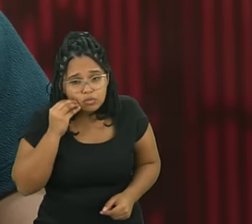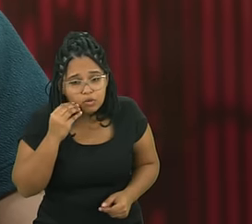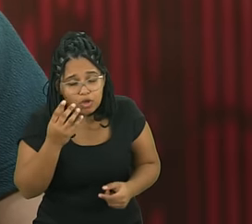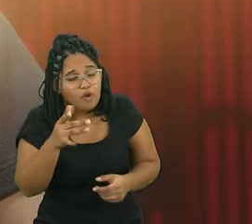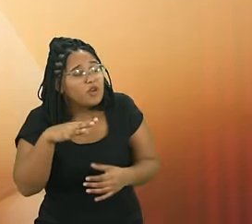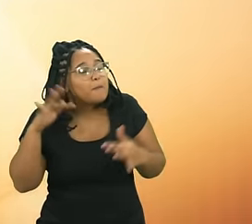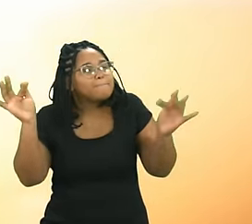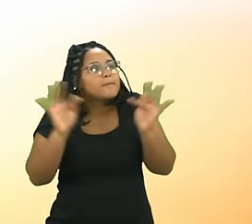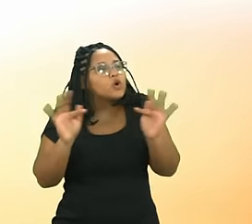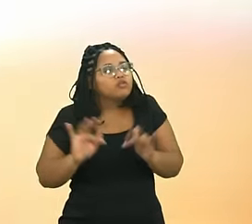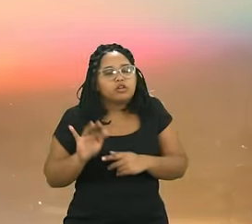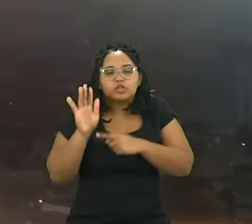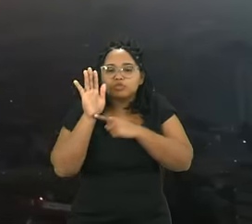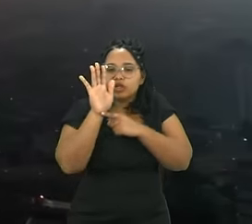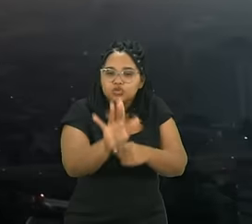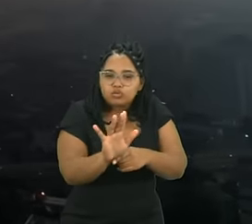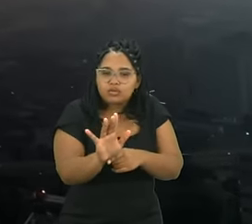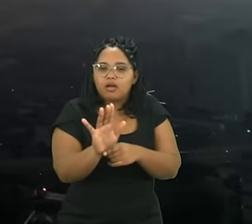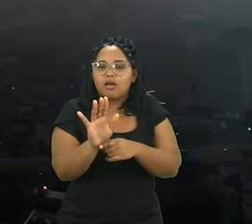cuidar do nosso líder.